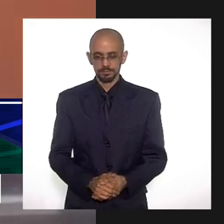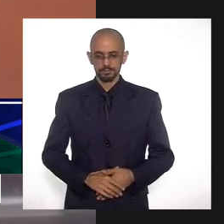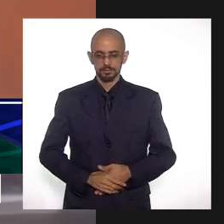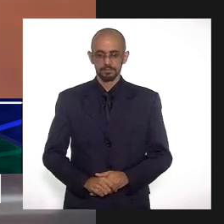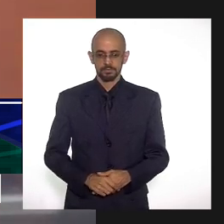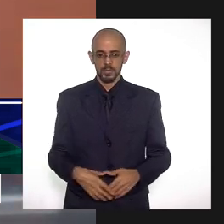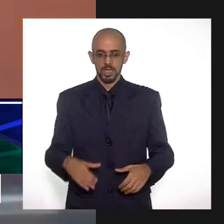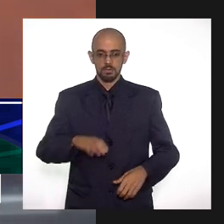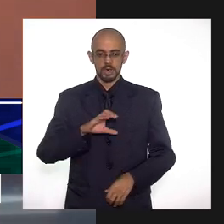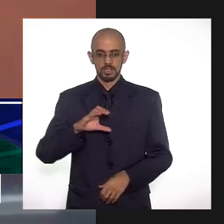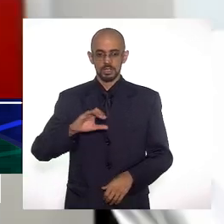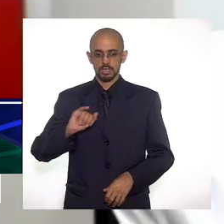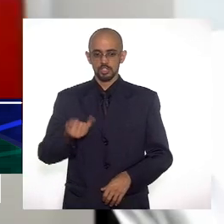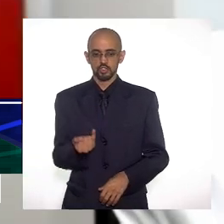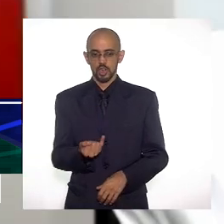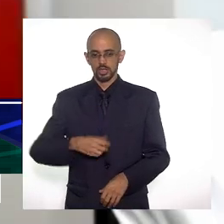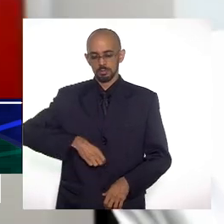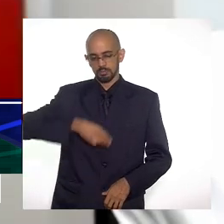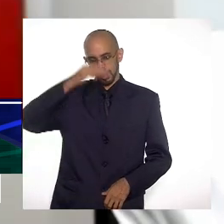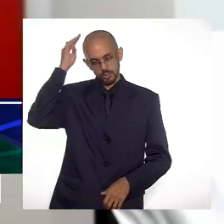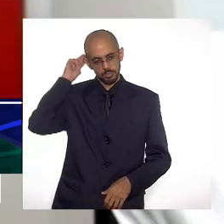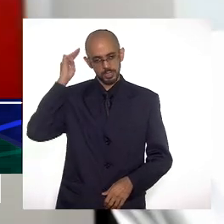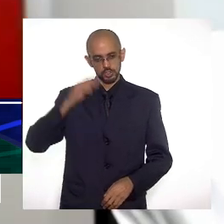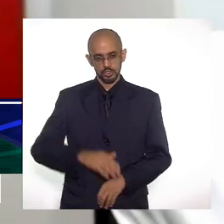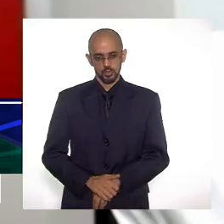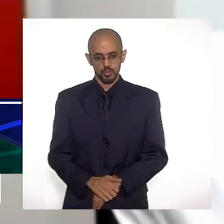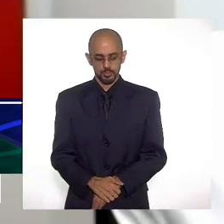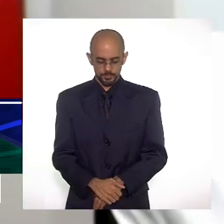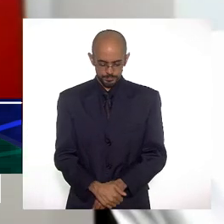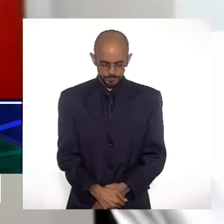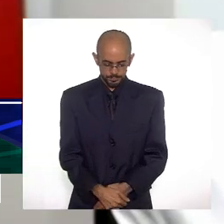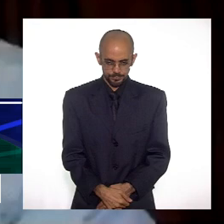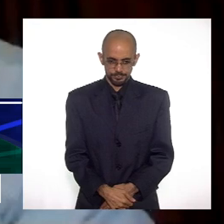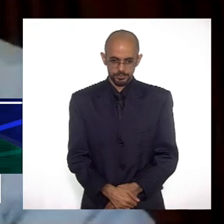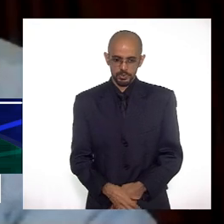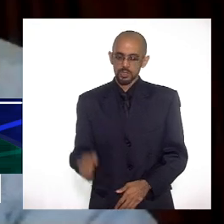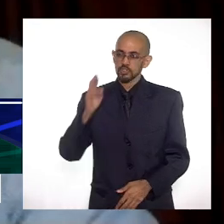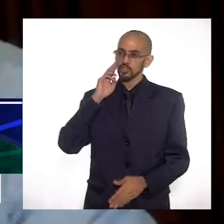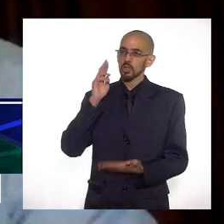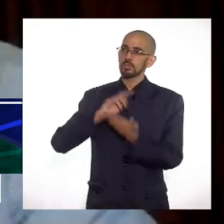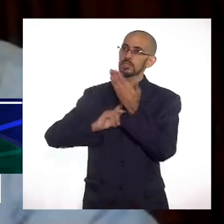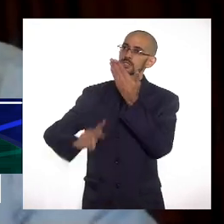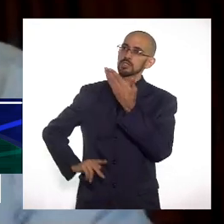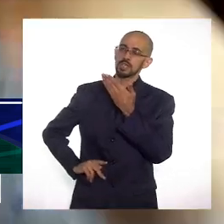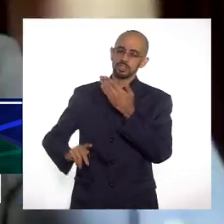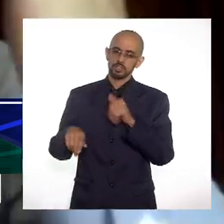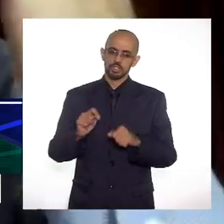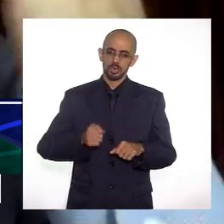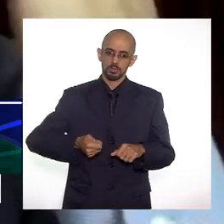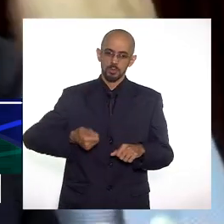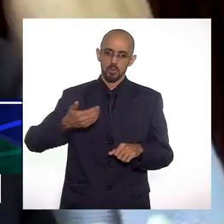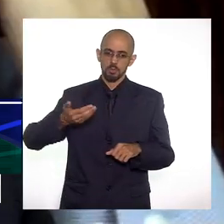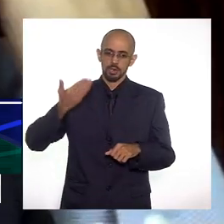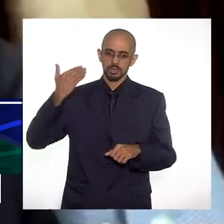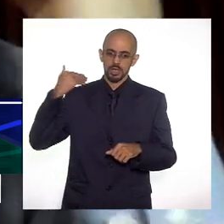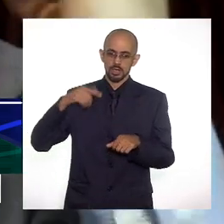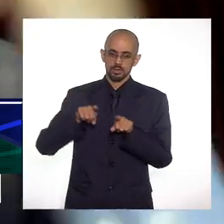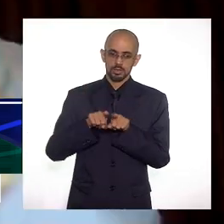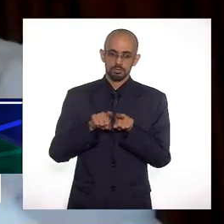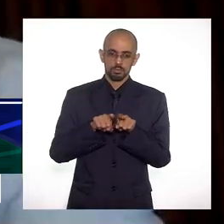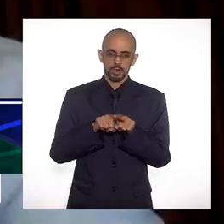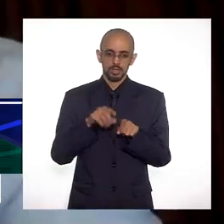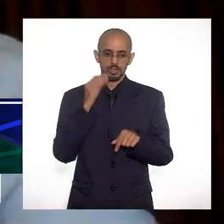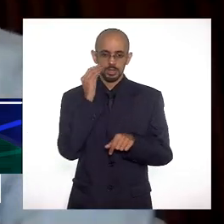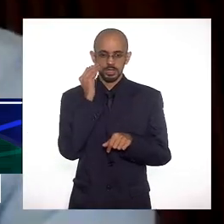Correto. Pela Comissão de Constituição e Justiça, deputado Márcio Pacheco. Senhor presidente, eu há pouco também tentei falar com o deputado, meu